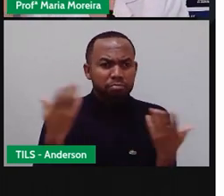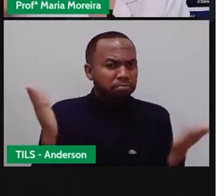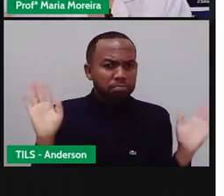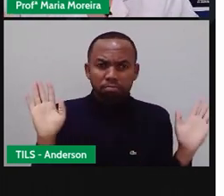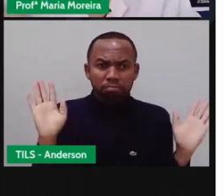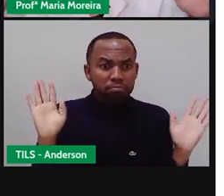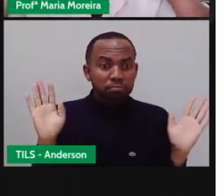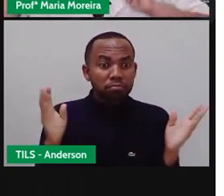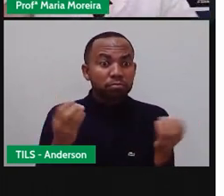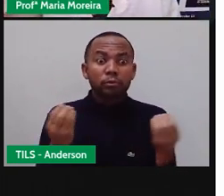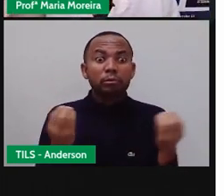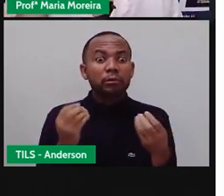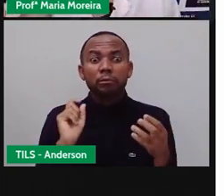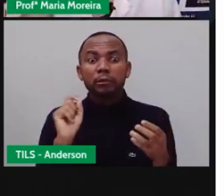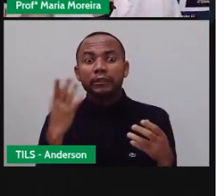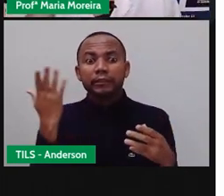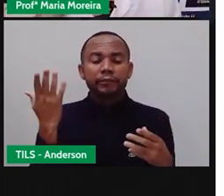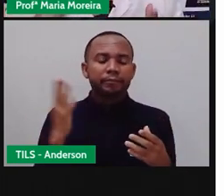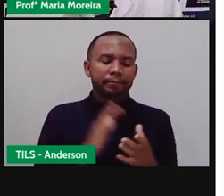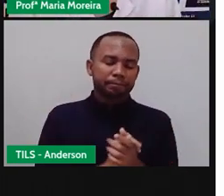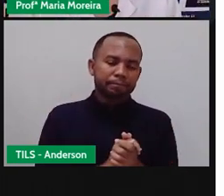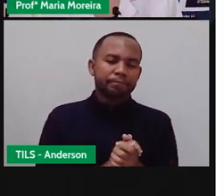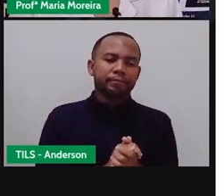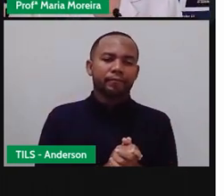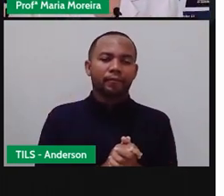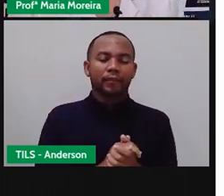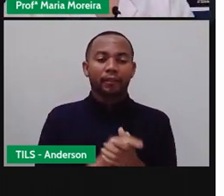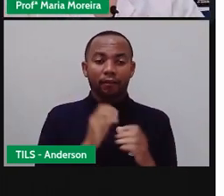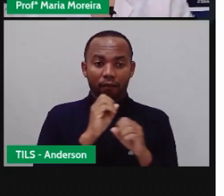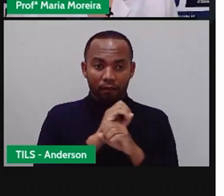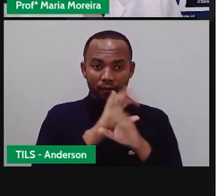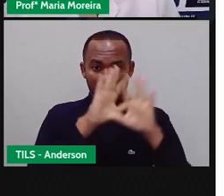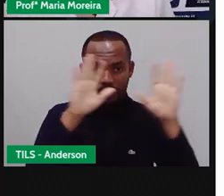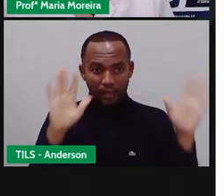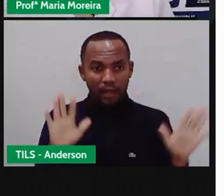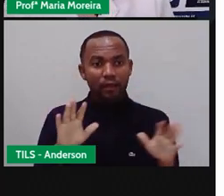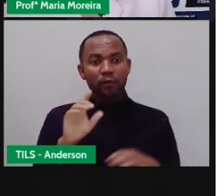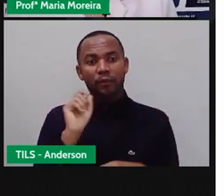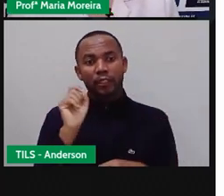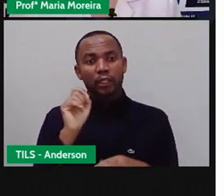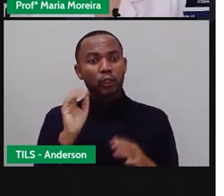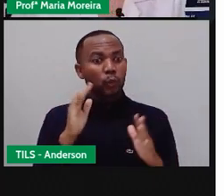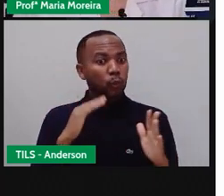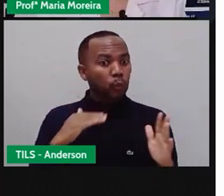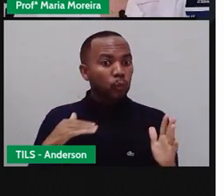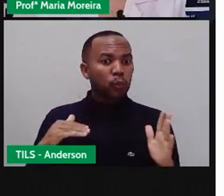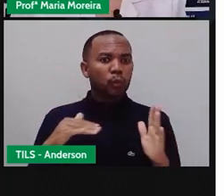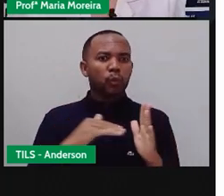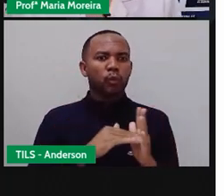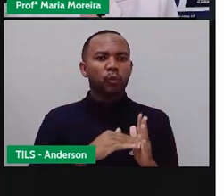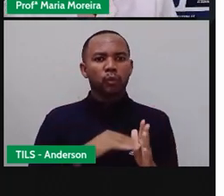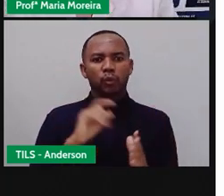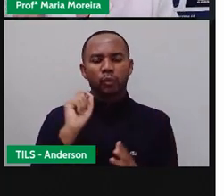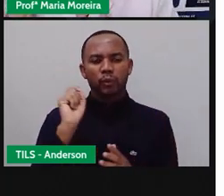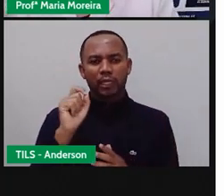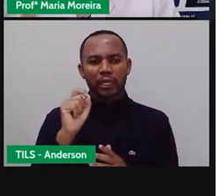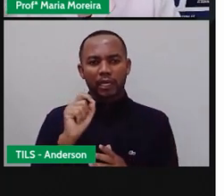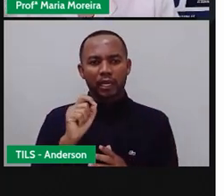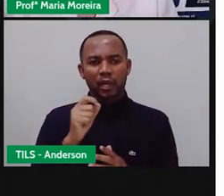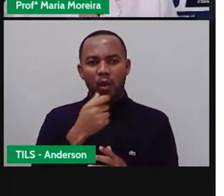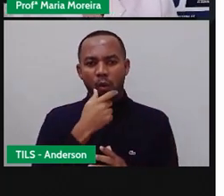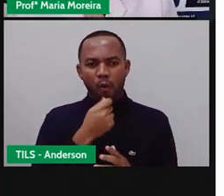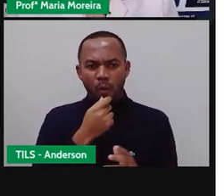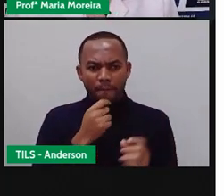tranquilo favorável aí nada demais bobo claro né que tudo aquilo que foi e pelo homem até